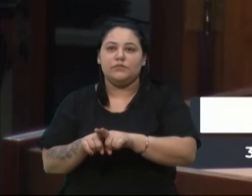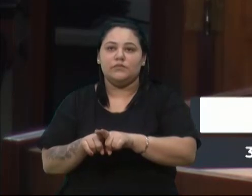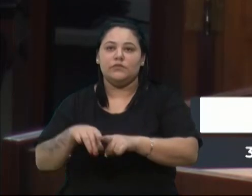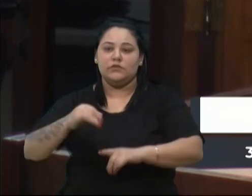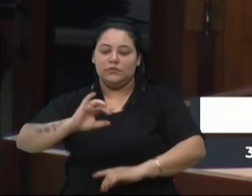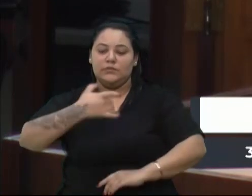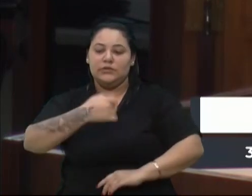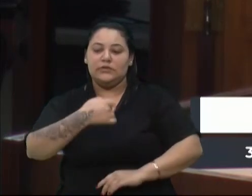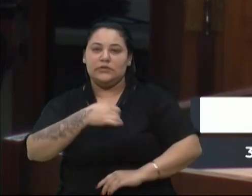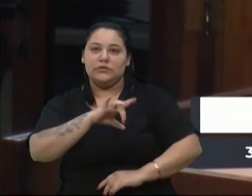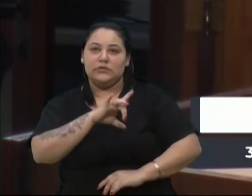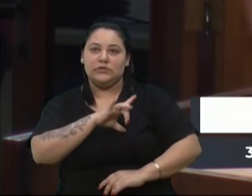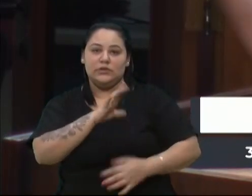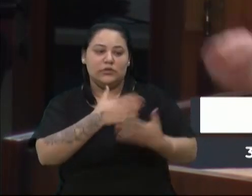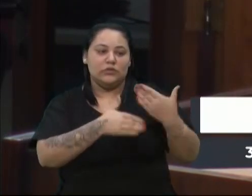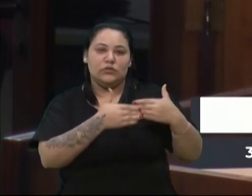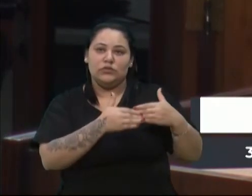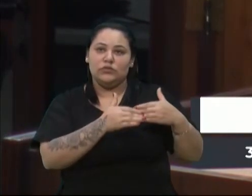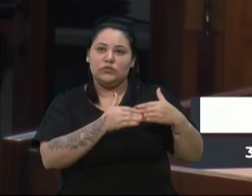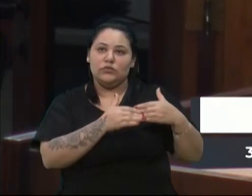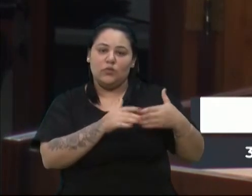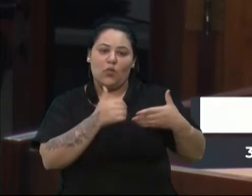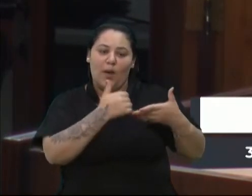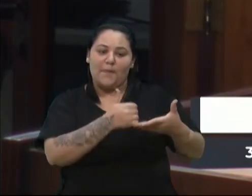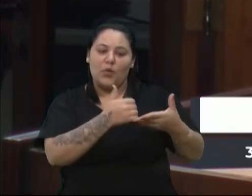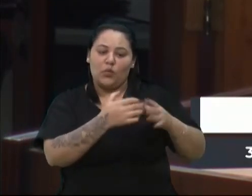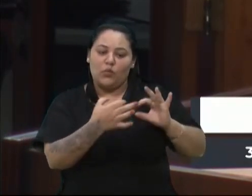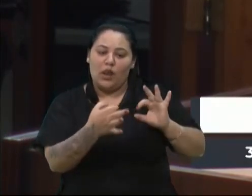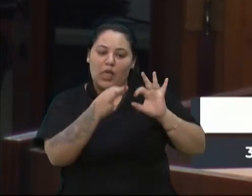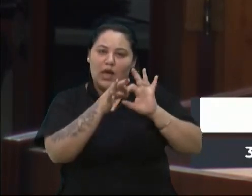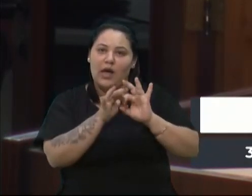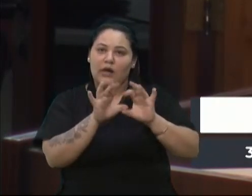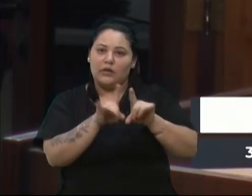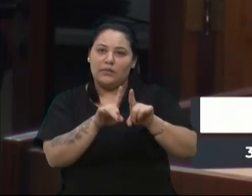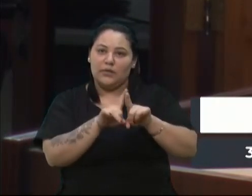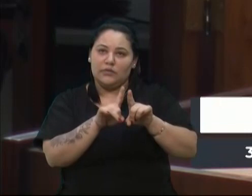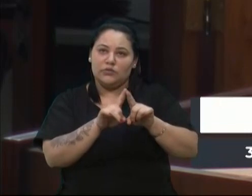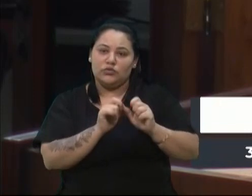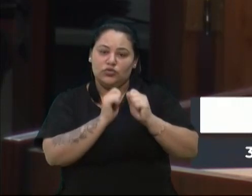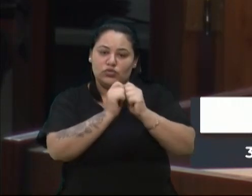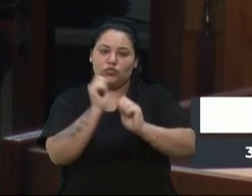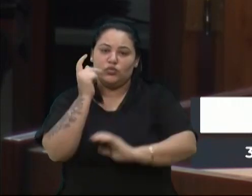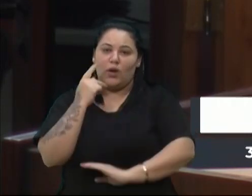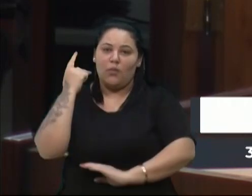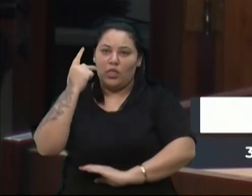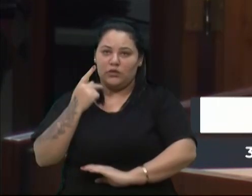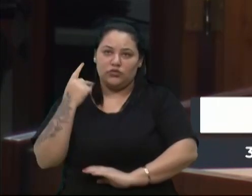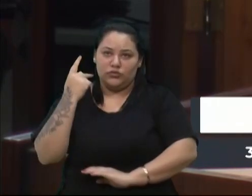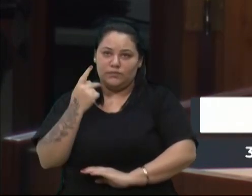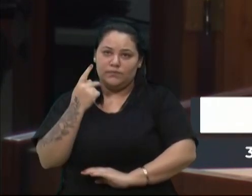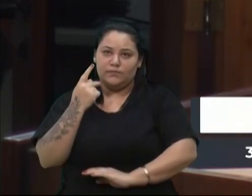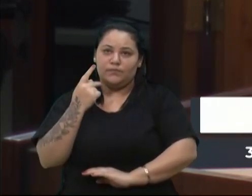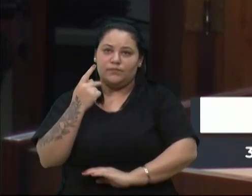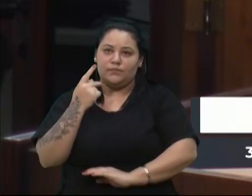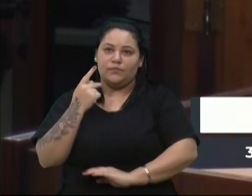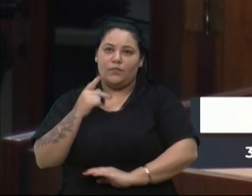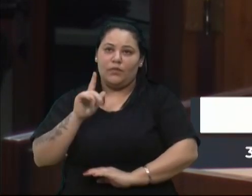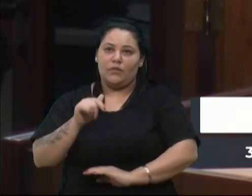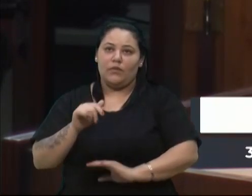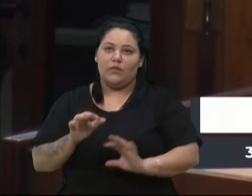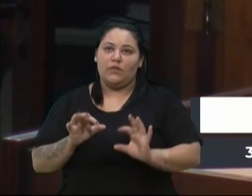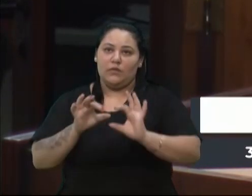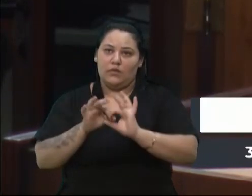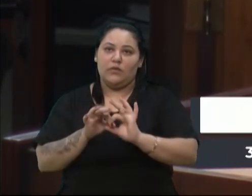toda uma rede de integração que se liga através dessa política que é